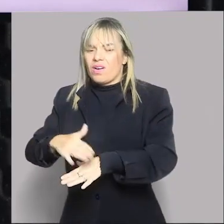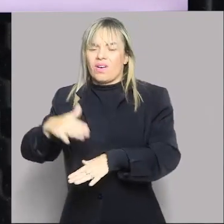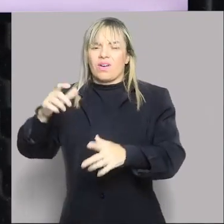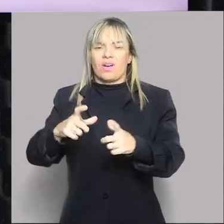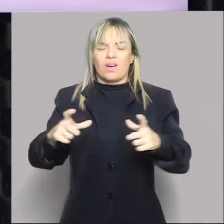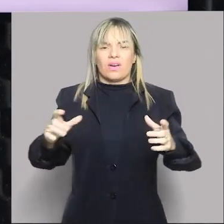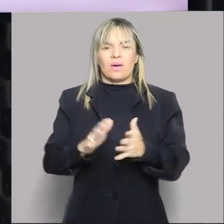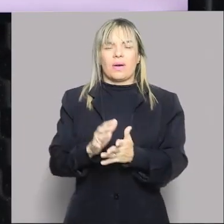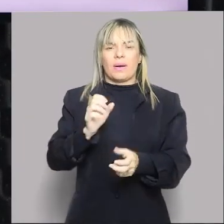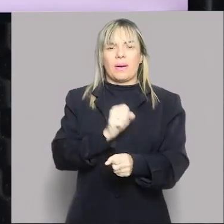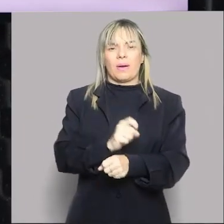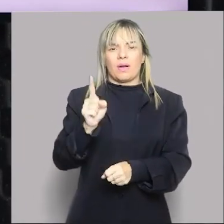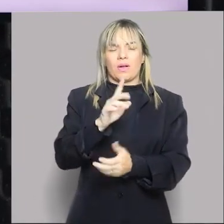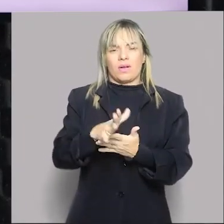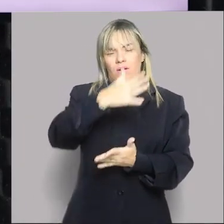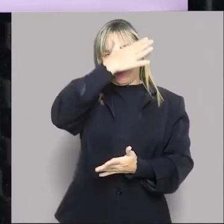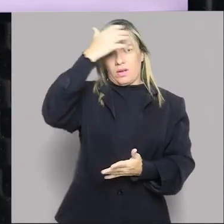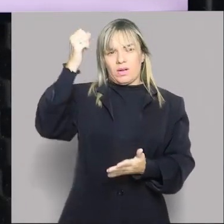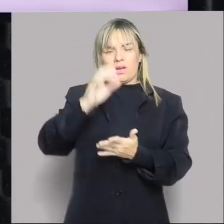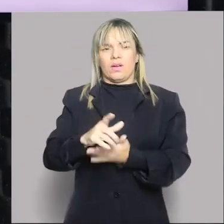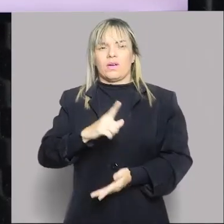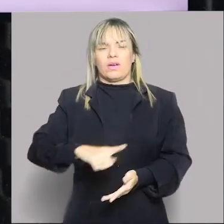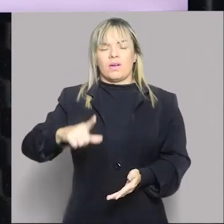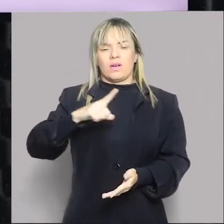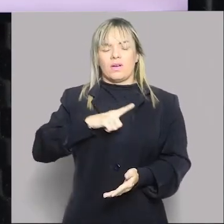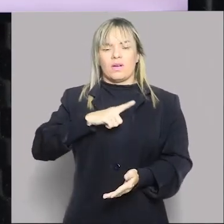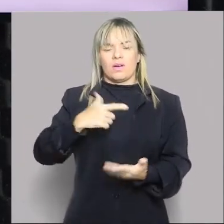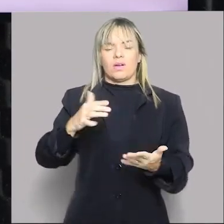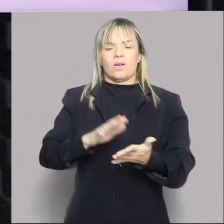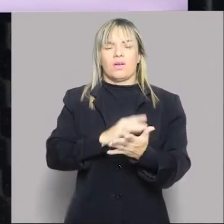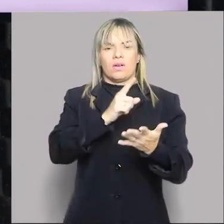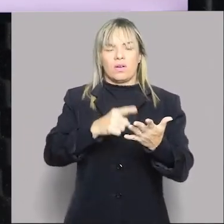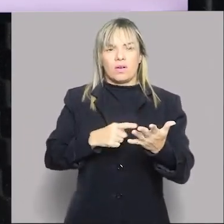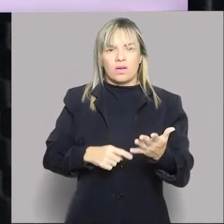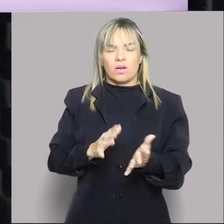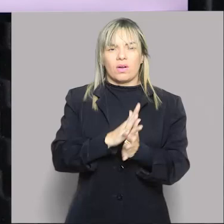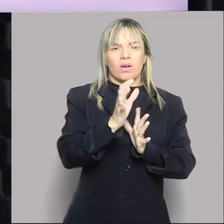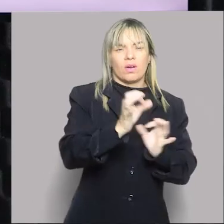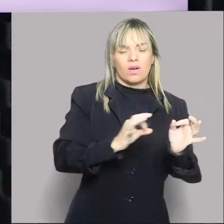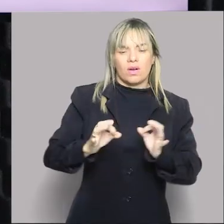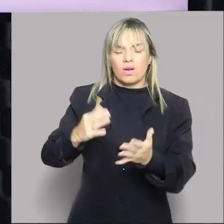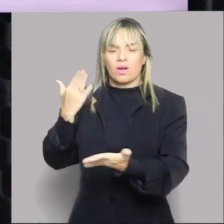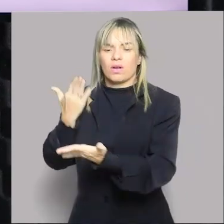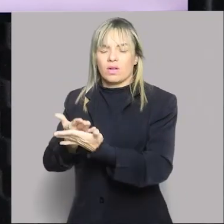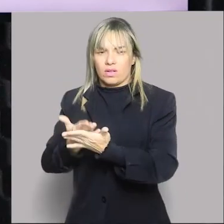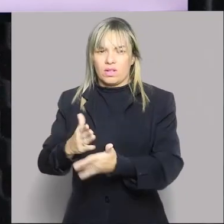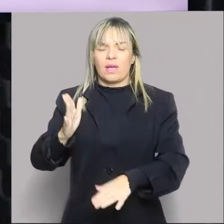nessas. Ó, não esqueçam que a gente tem que acessar o plano de estudo. Por quê? Porque isso aqui não é o suficiente.